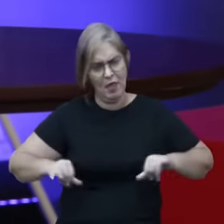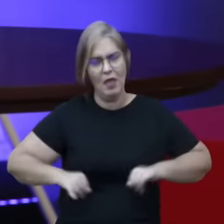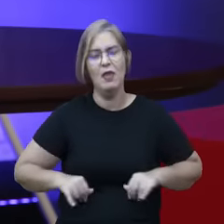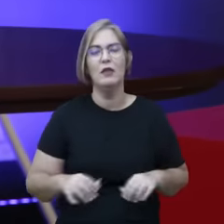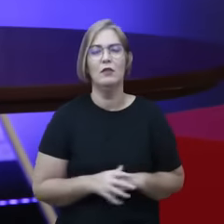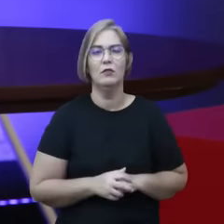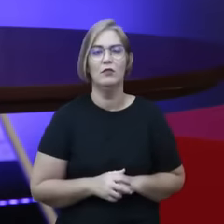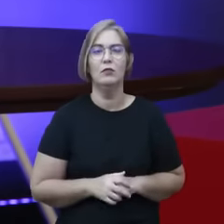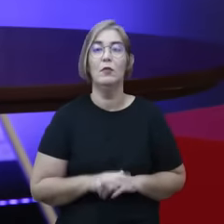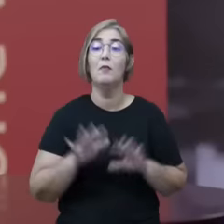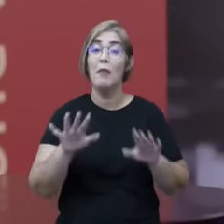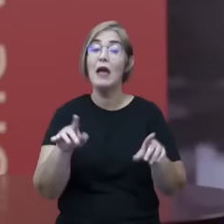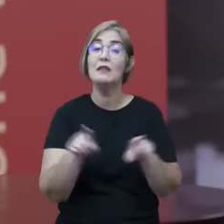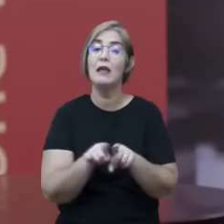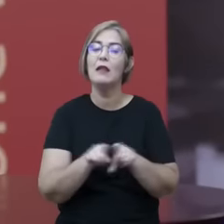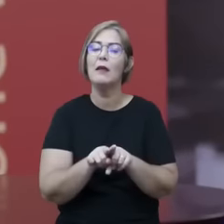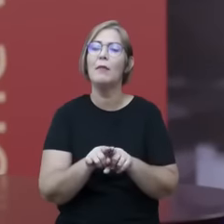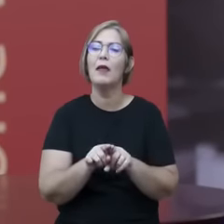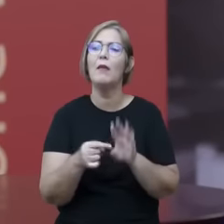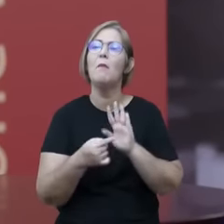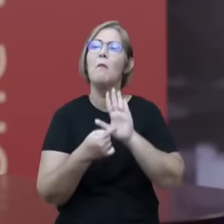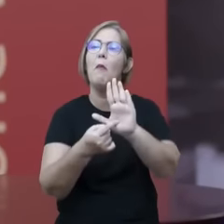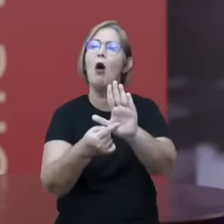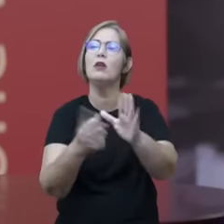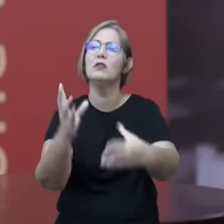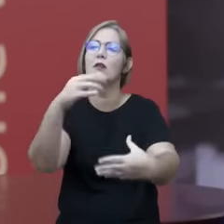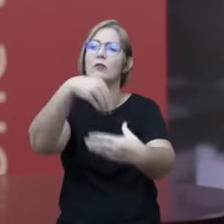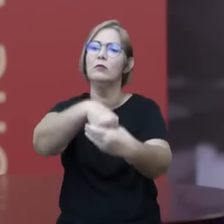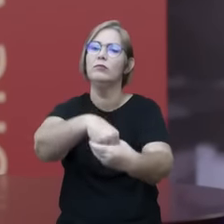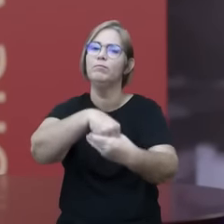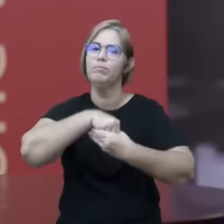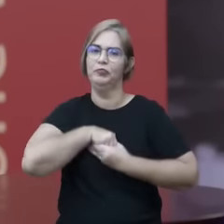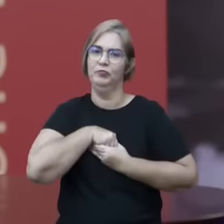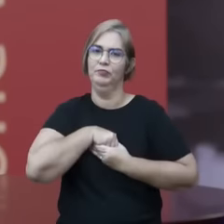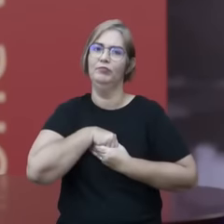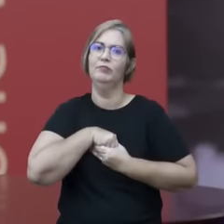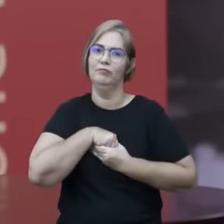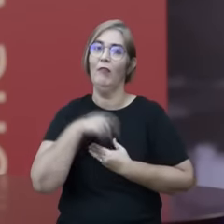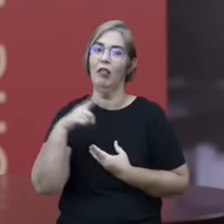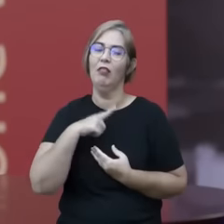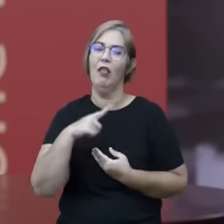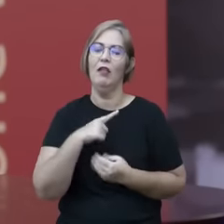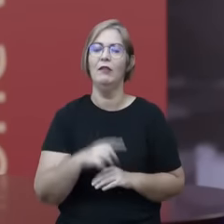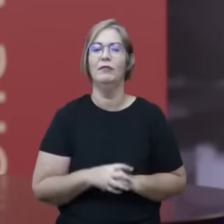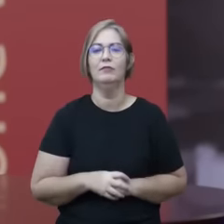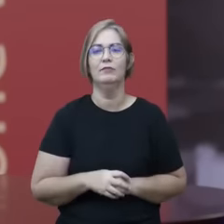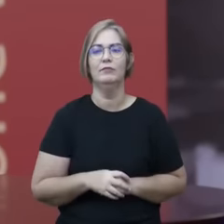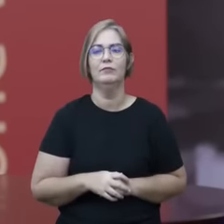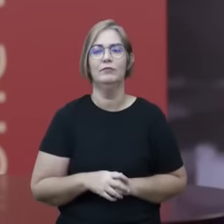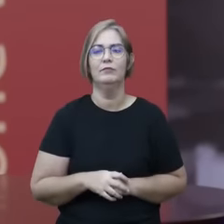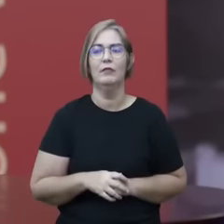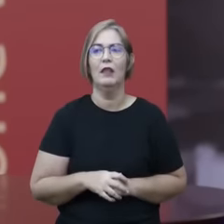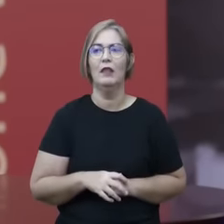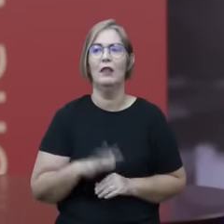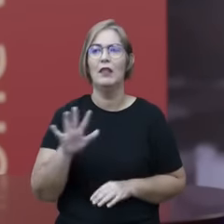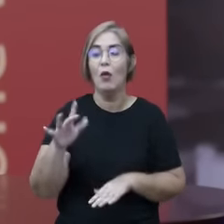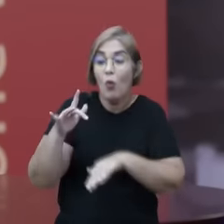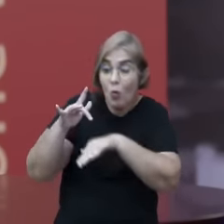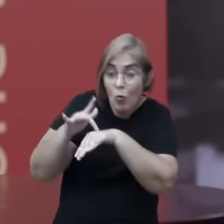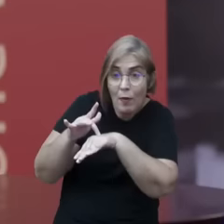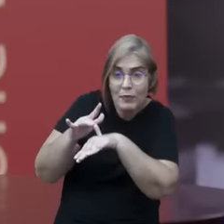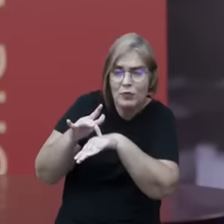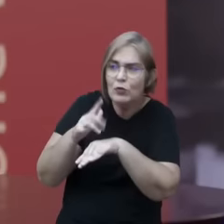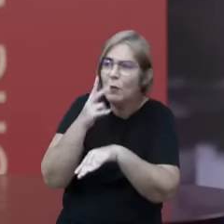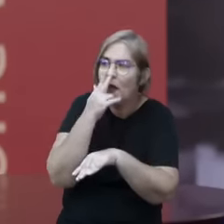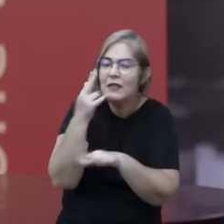da subjetividade moderna. Claro. Agora, então, o absurdo se manifesta, quer dizer,